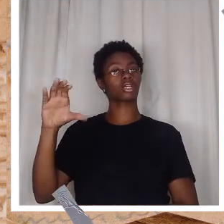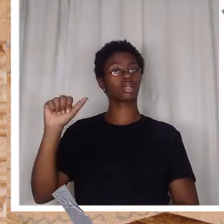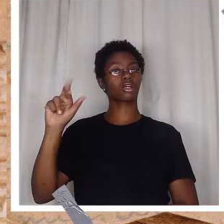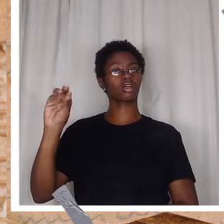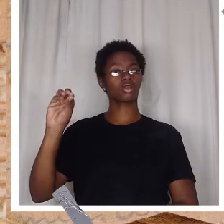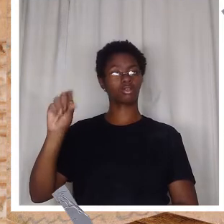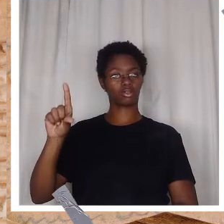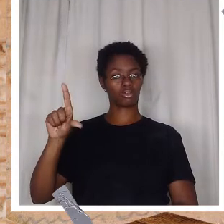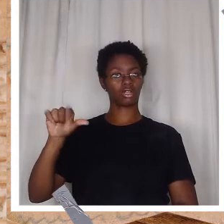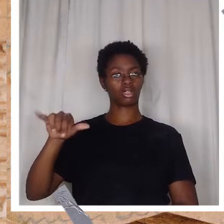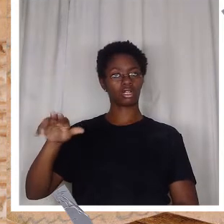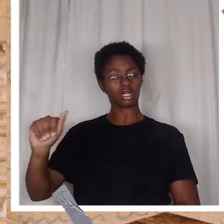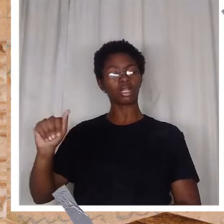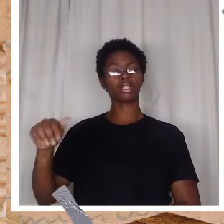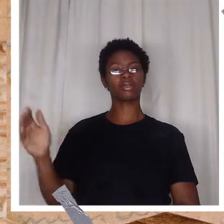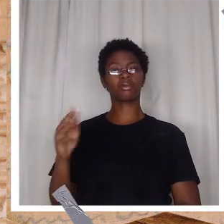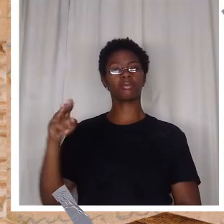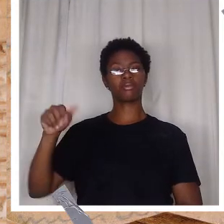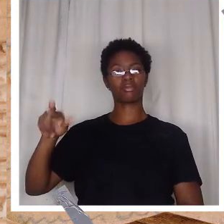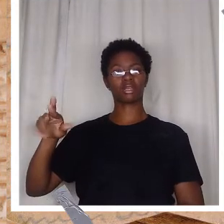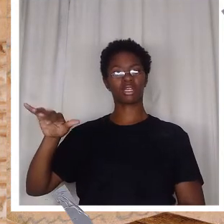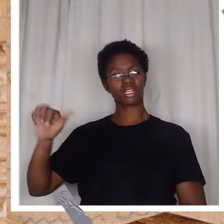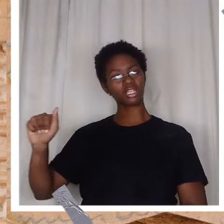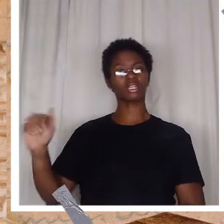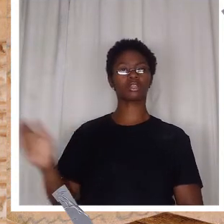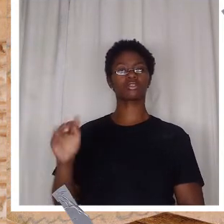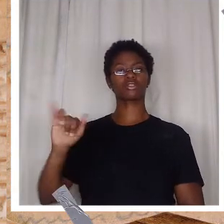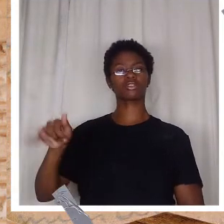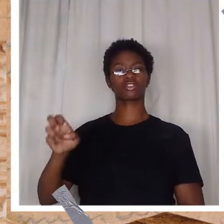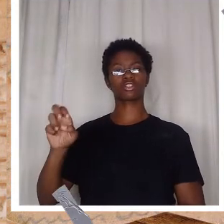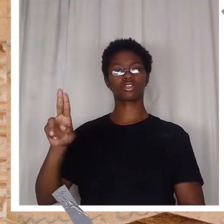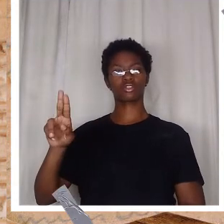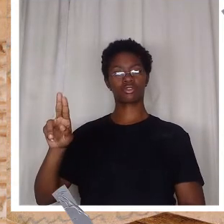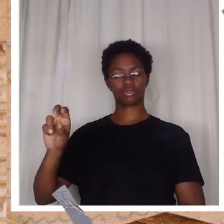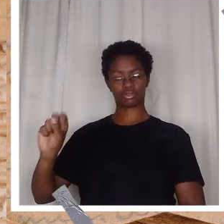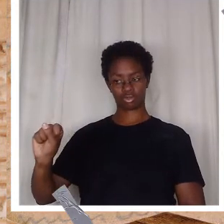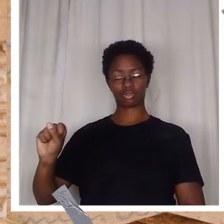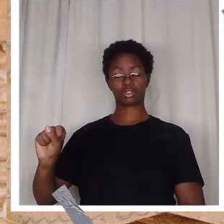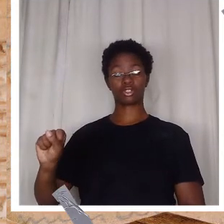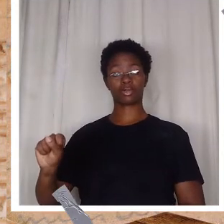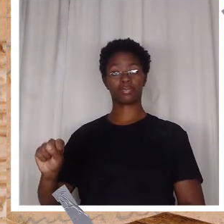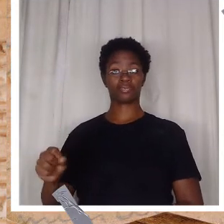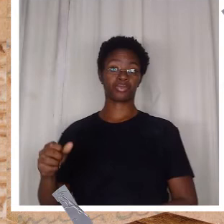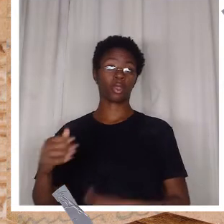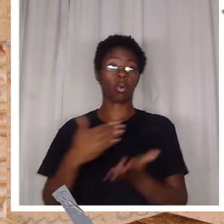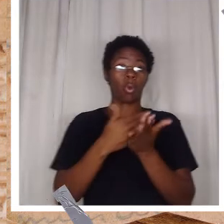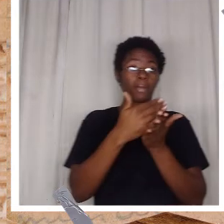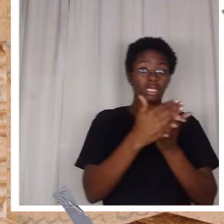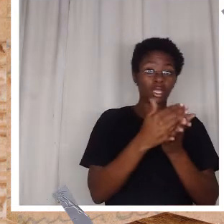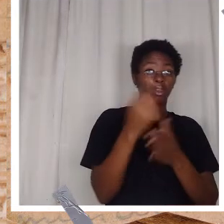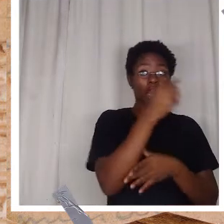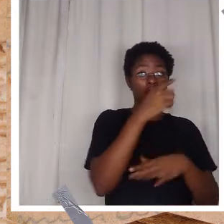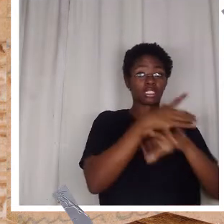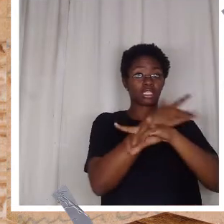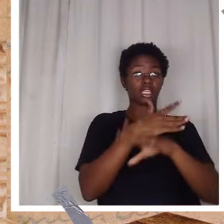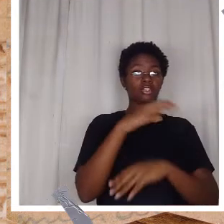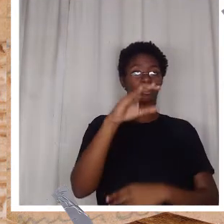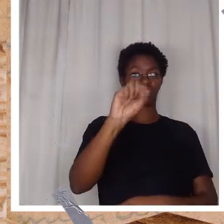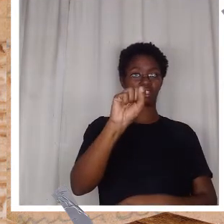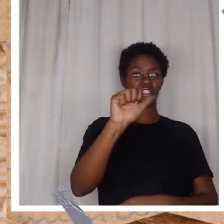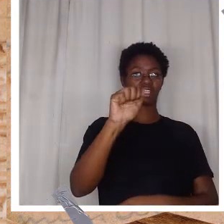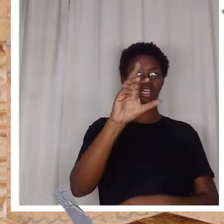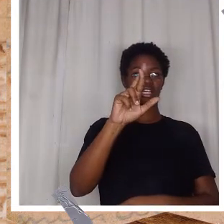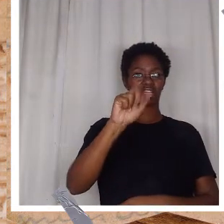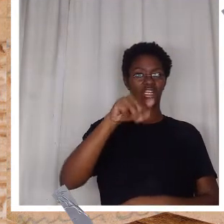desde de Sacramento, lá no Sacramento, na cidade onde ela nasceu, até o lançamento